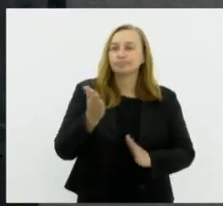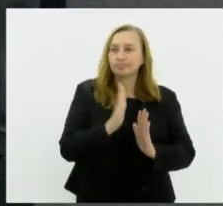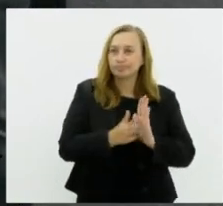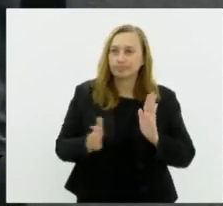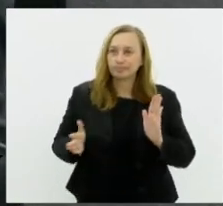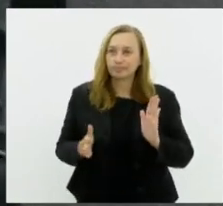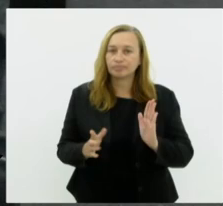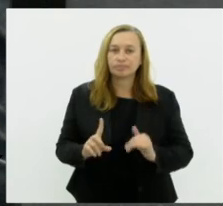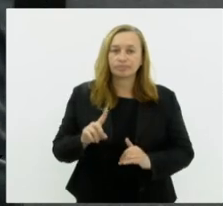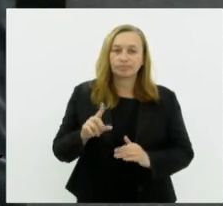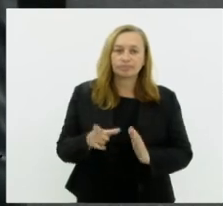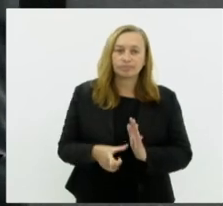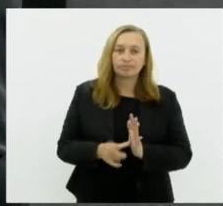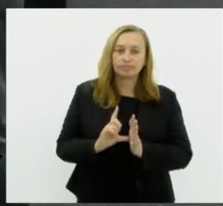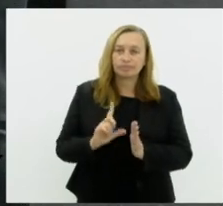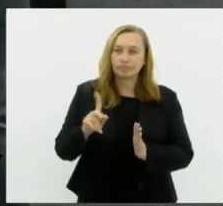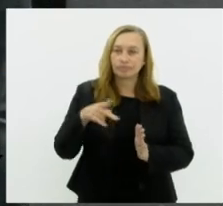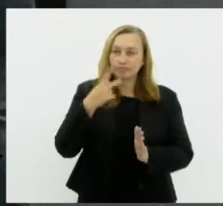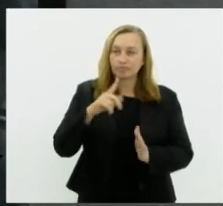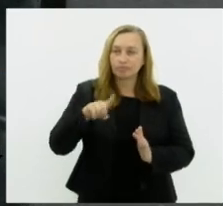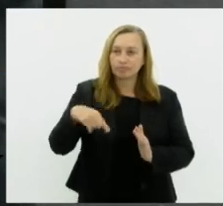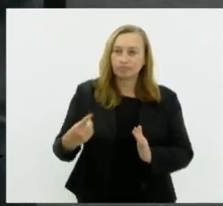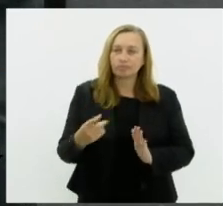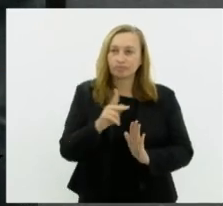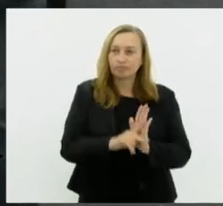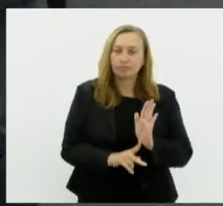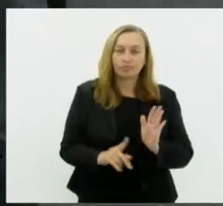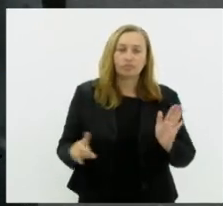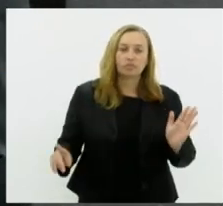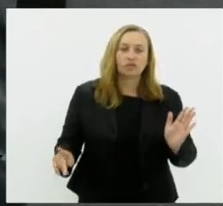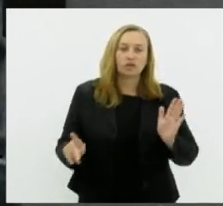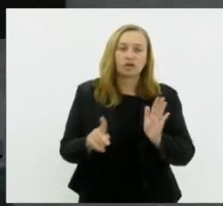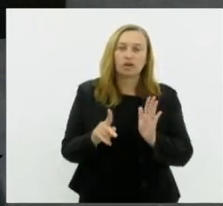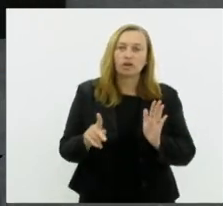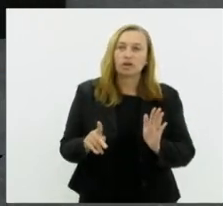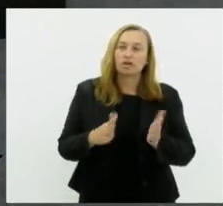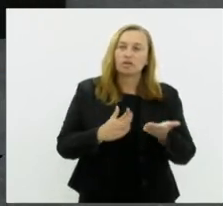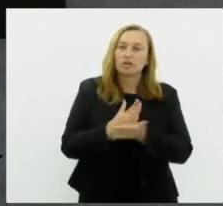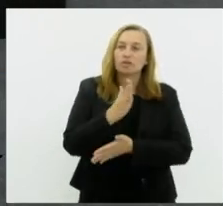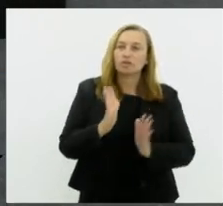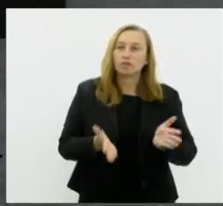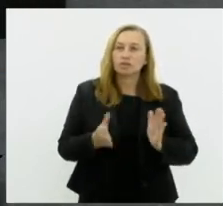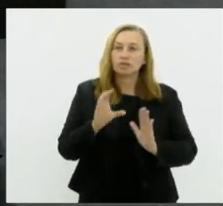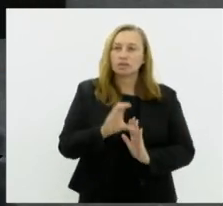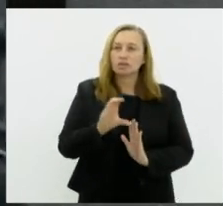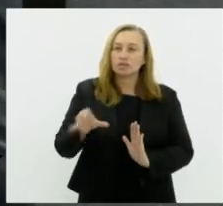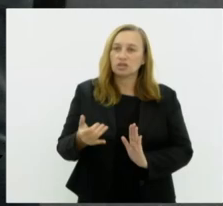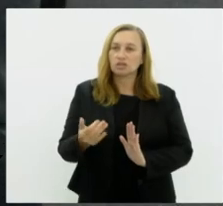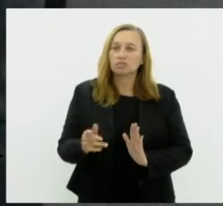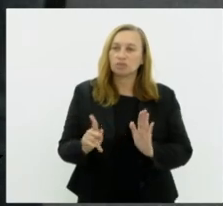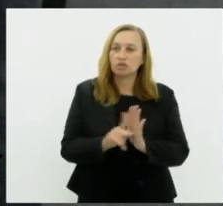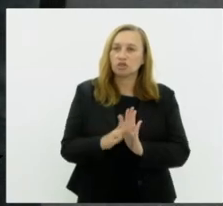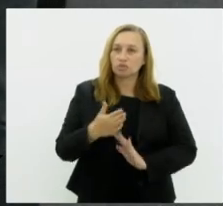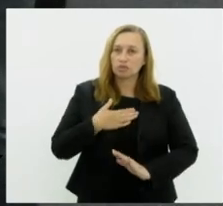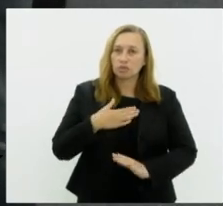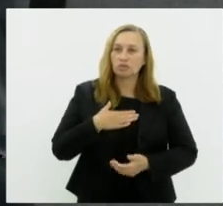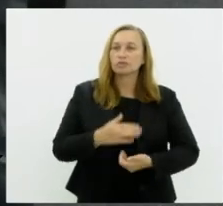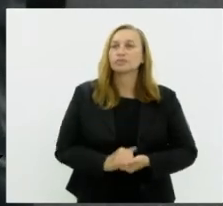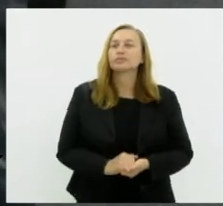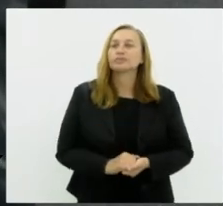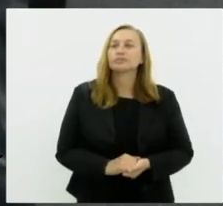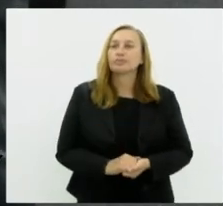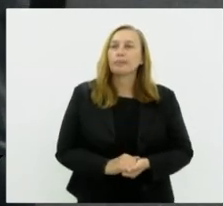cantar o próximo projeto, dizer que nós aprovamos hoje na CCJ um projeto de lei de minha autoria, que foi